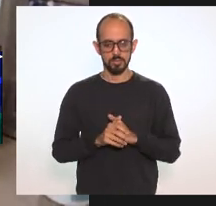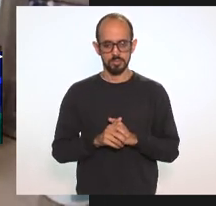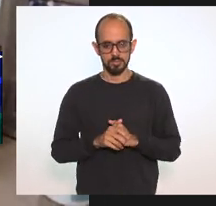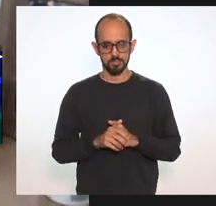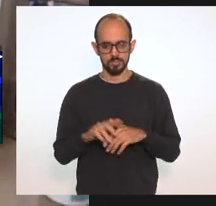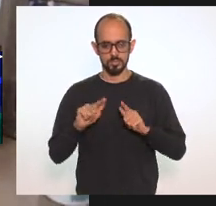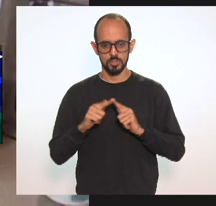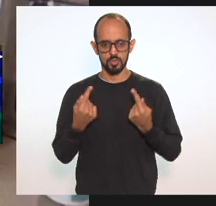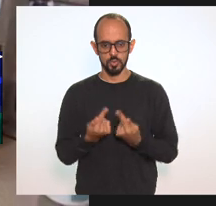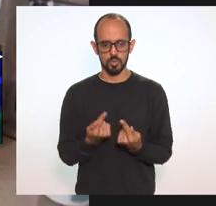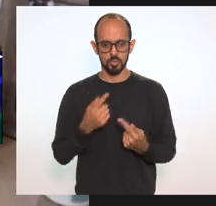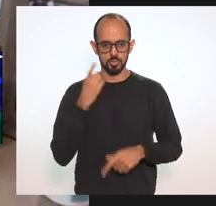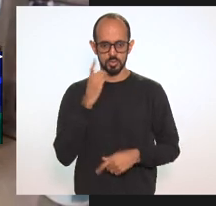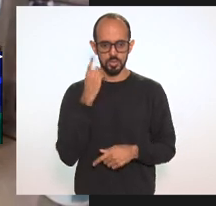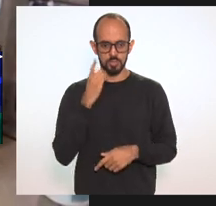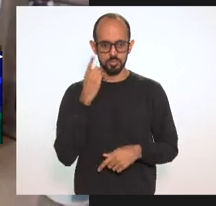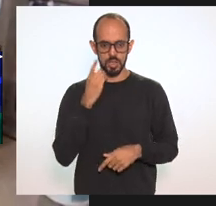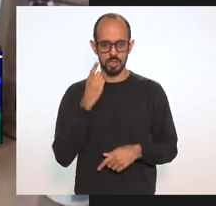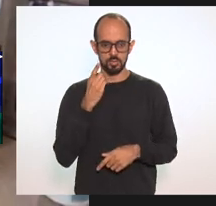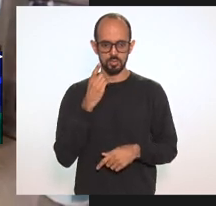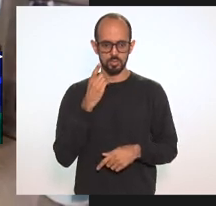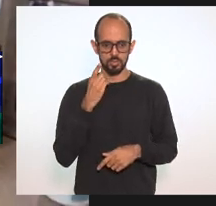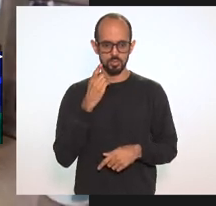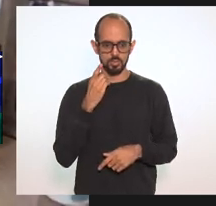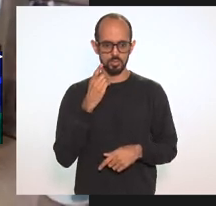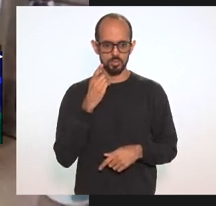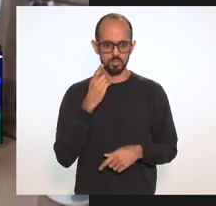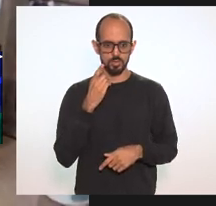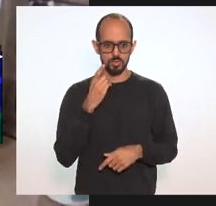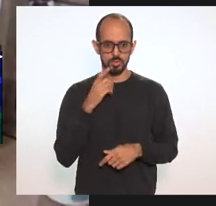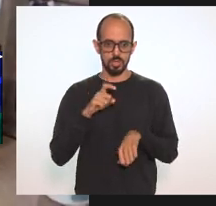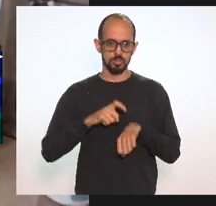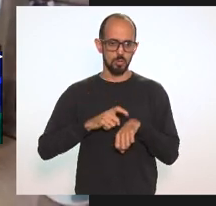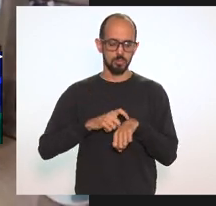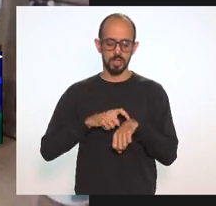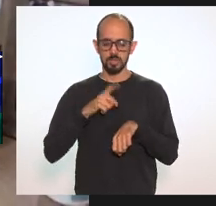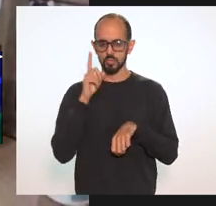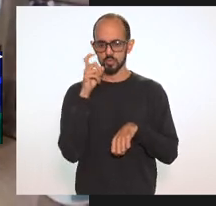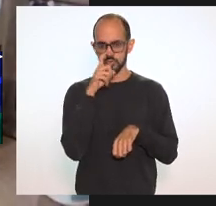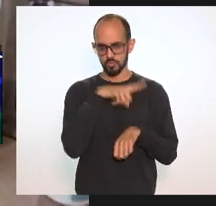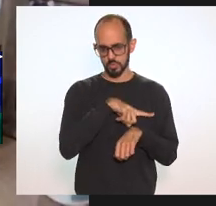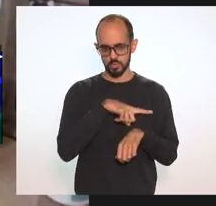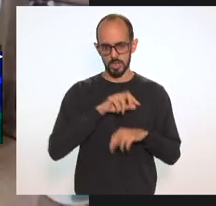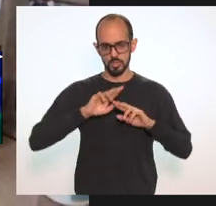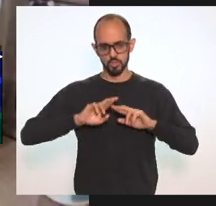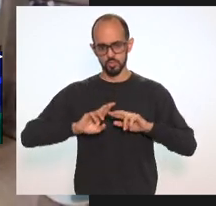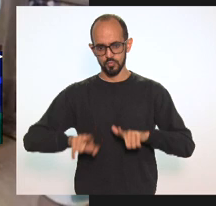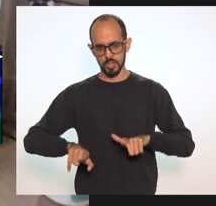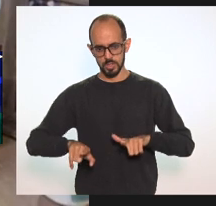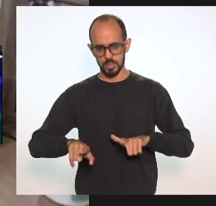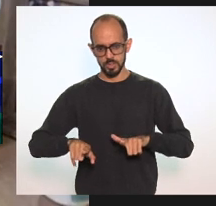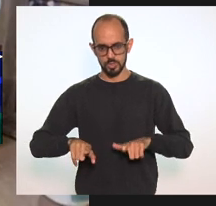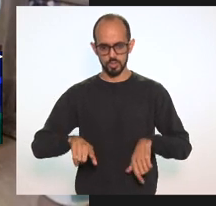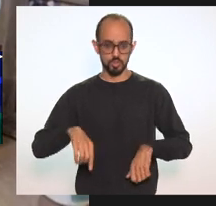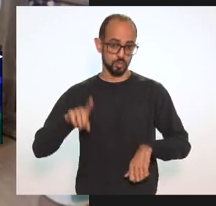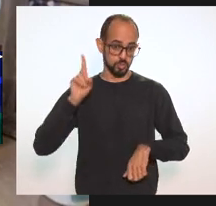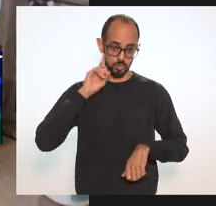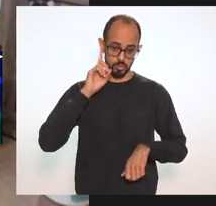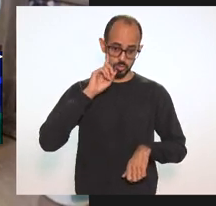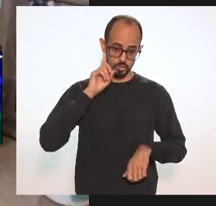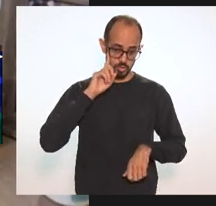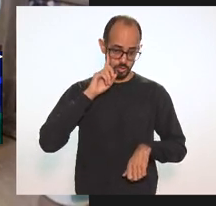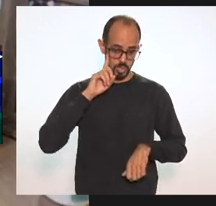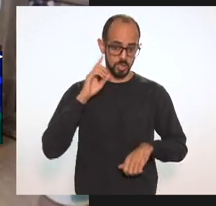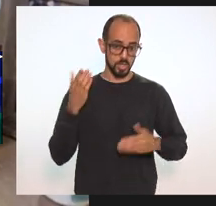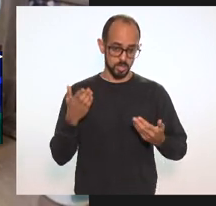esse grupo de Deputados que no meio dessa dificuldade toda diferente né do dia a dia que a